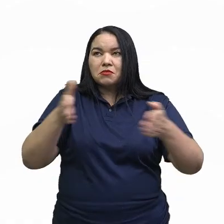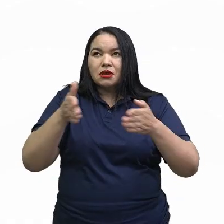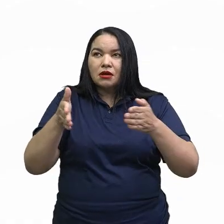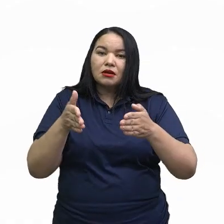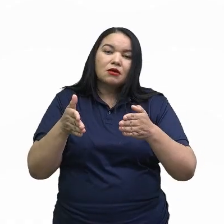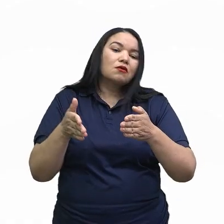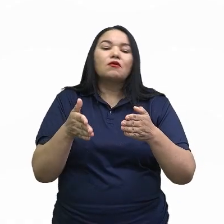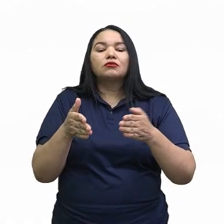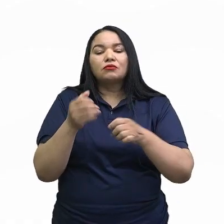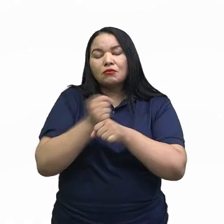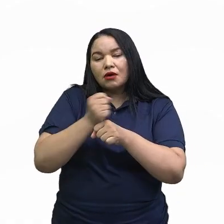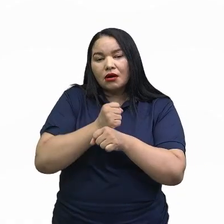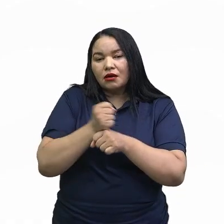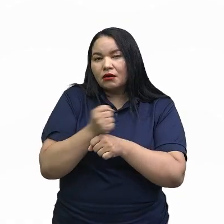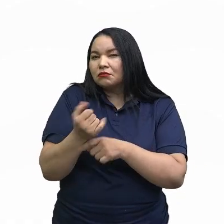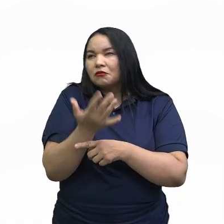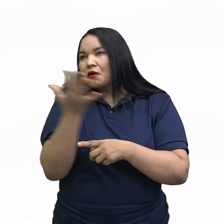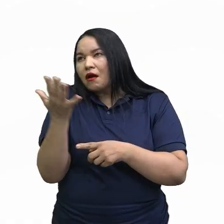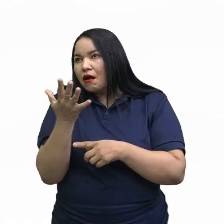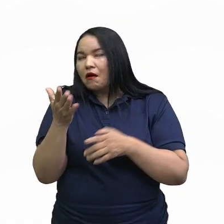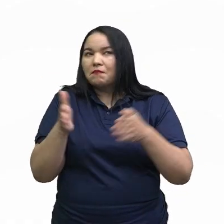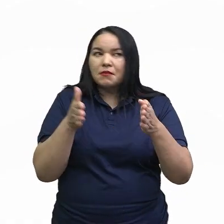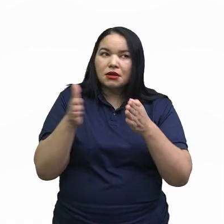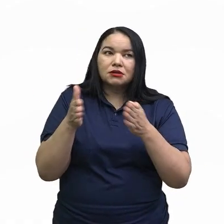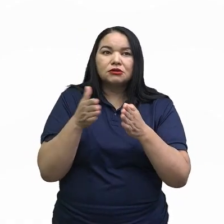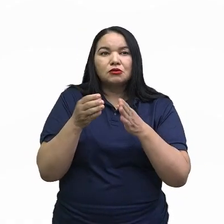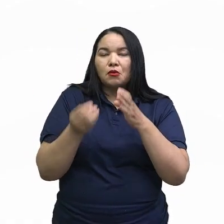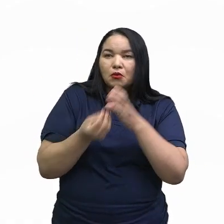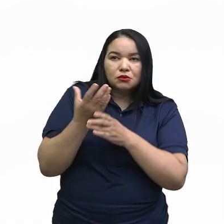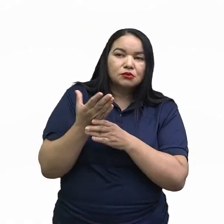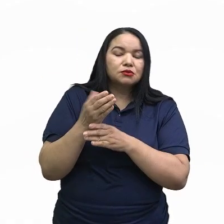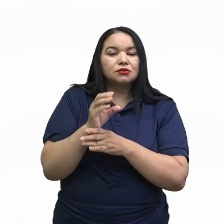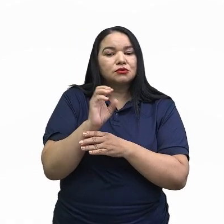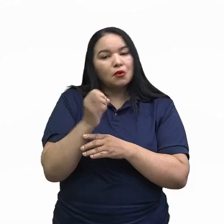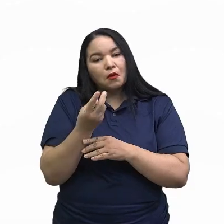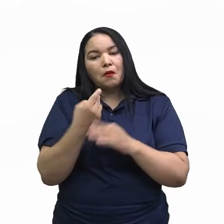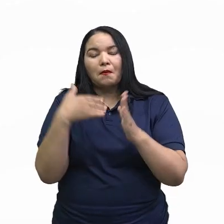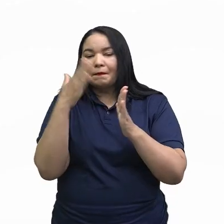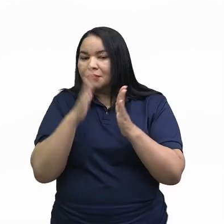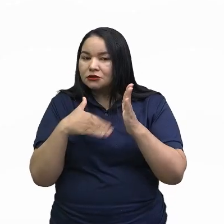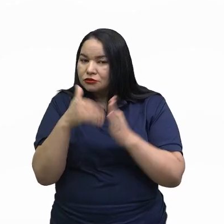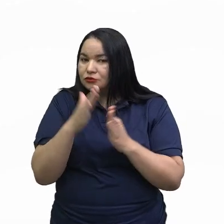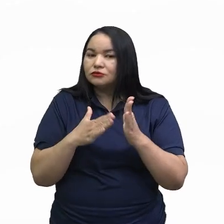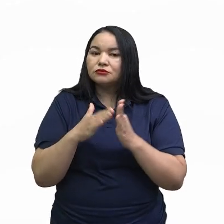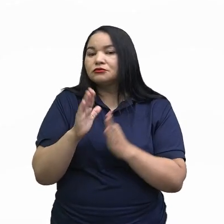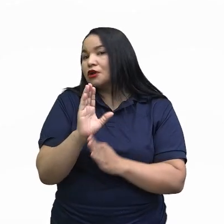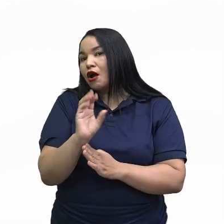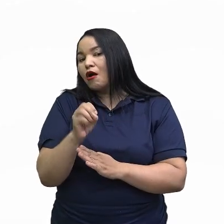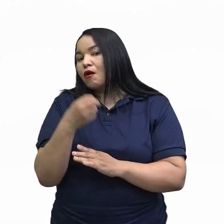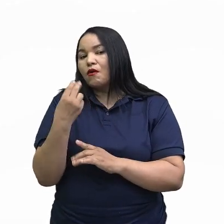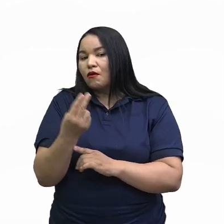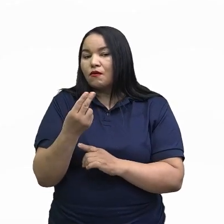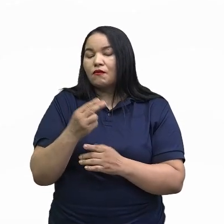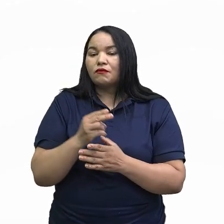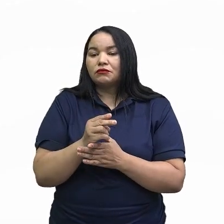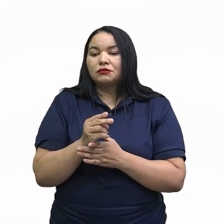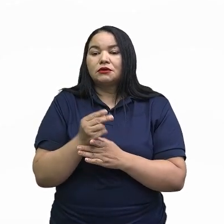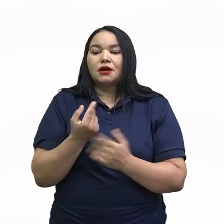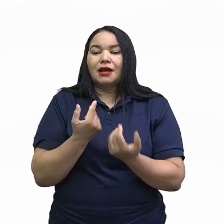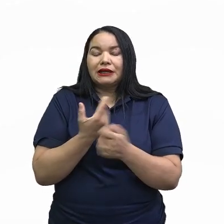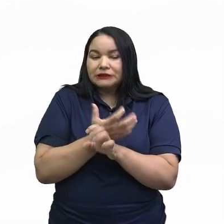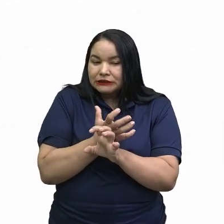aquele objeto, qual o período que aquele objeto foi construído, ou aquela pintura, né? Ou até mesmo o